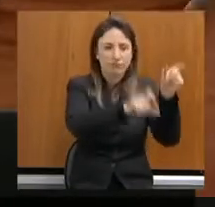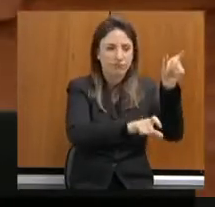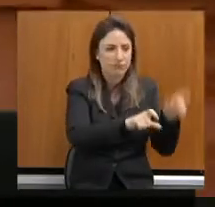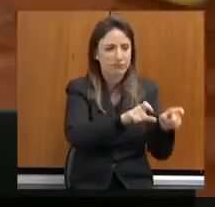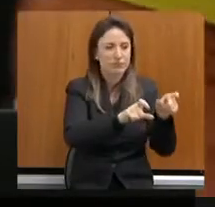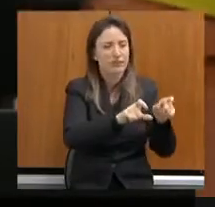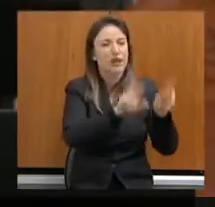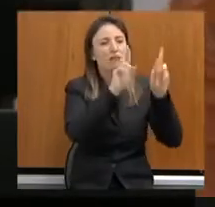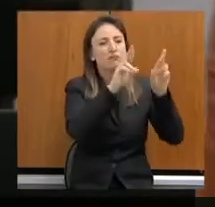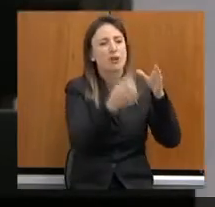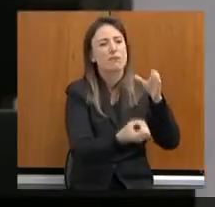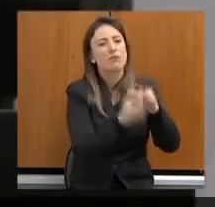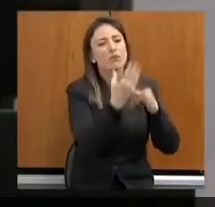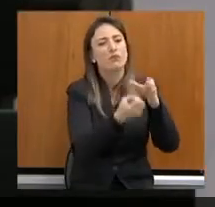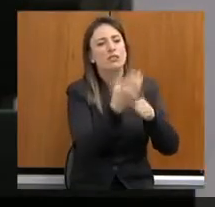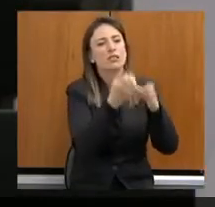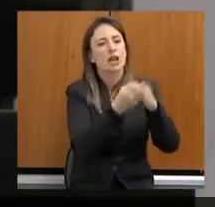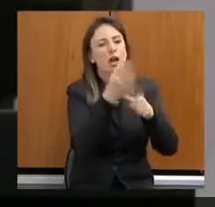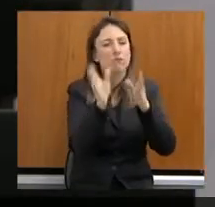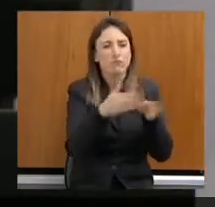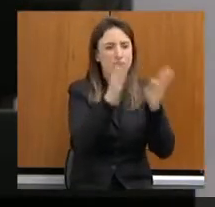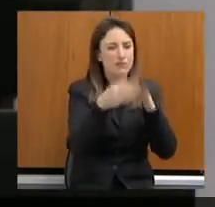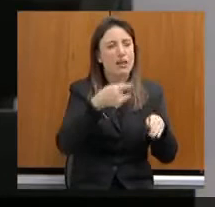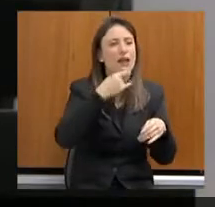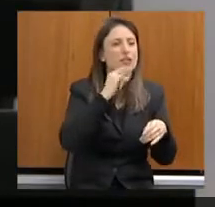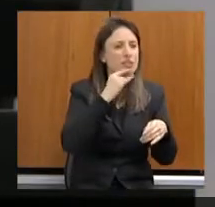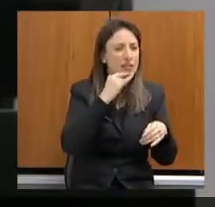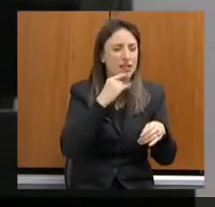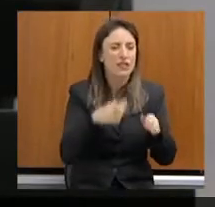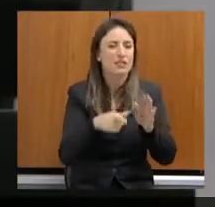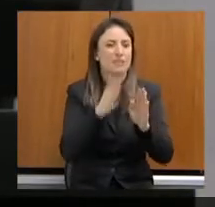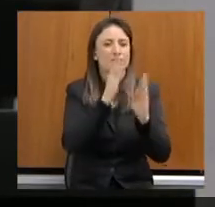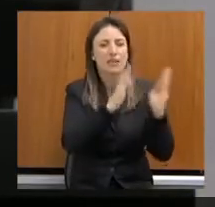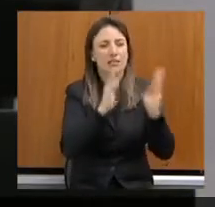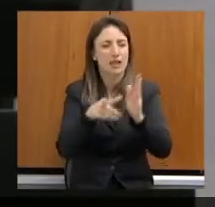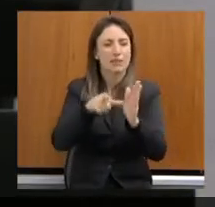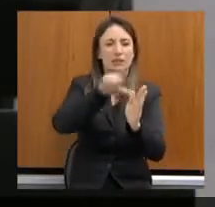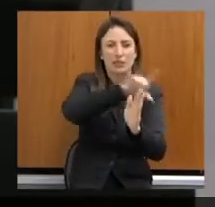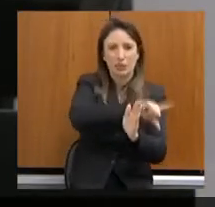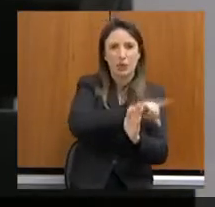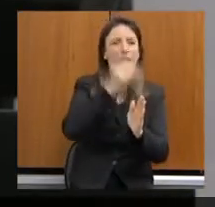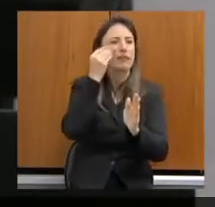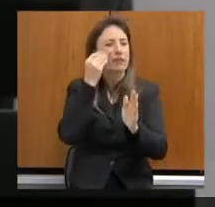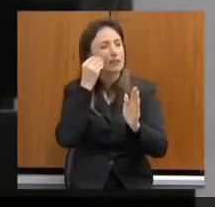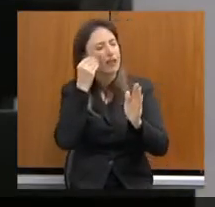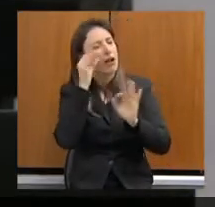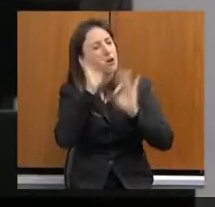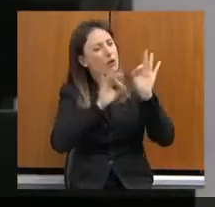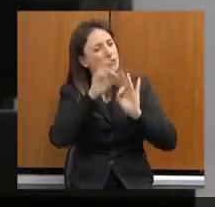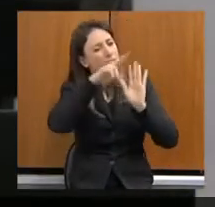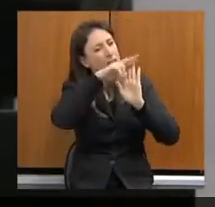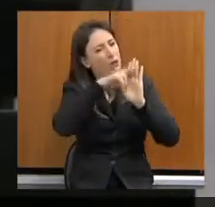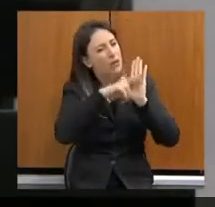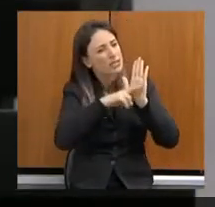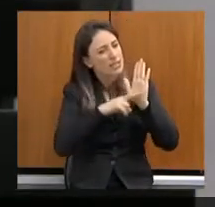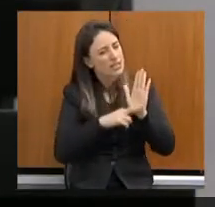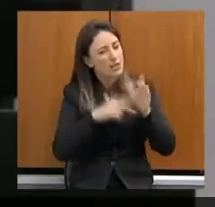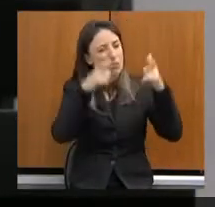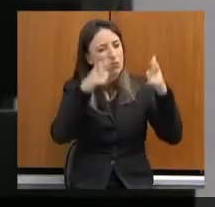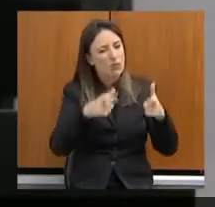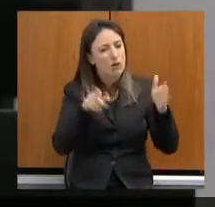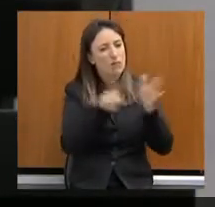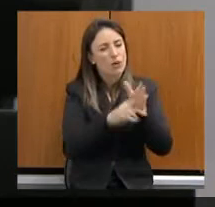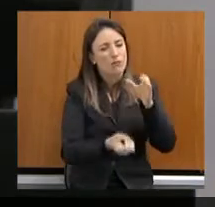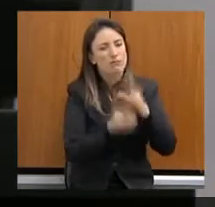cachaça em etapa anterior ao processo de regularização de alambiques de forma a evitar